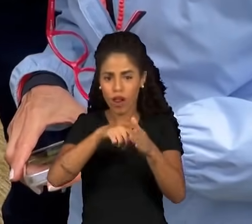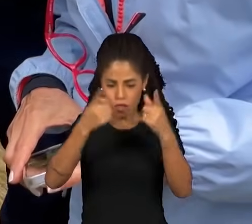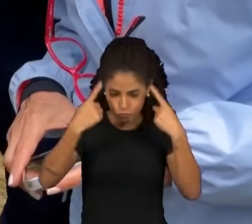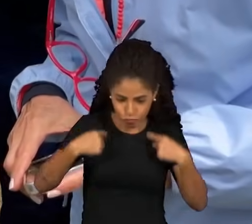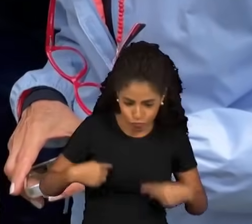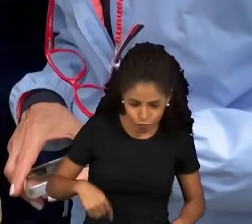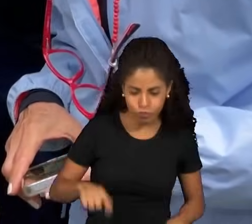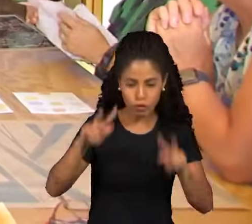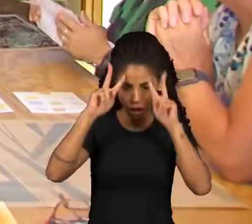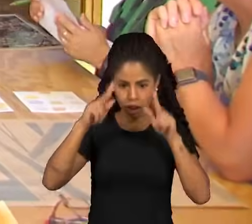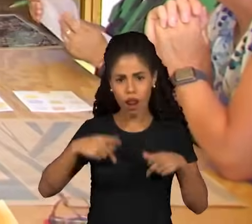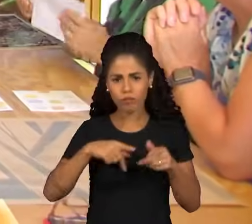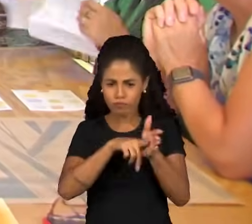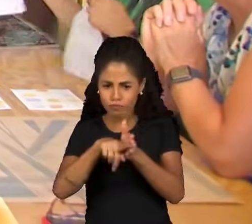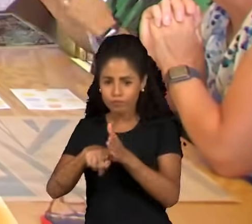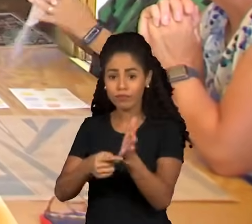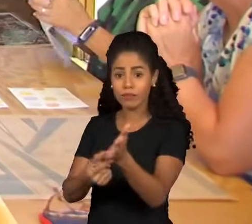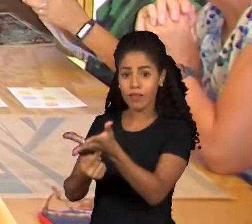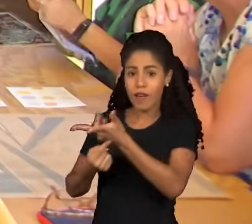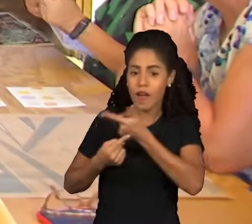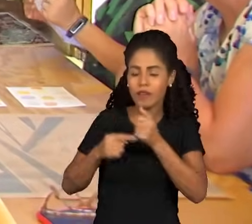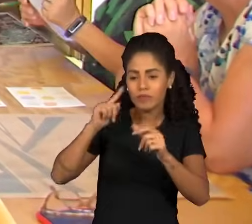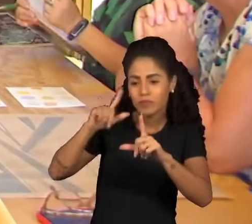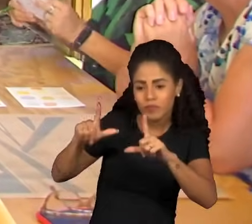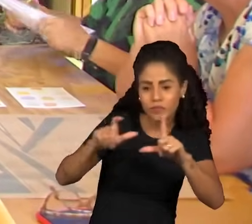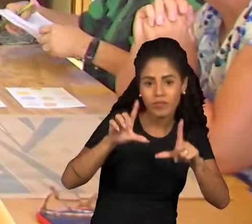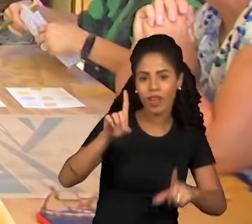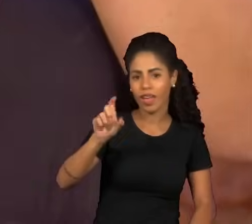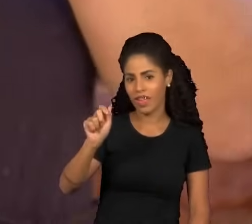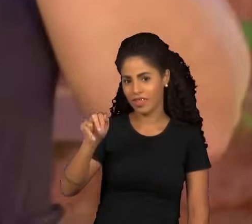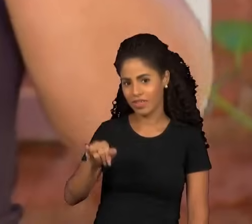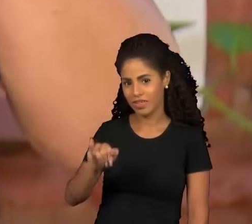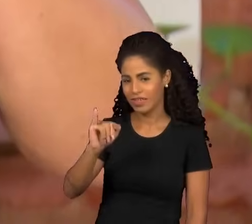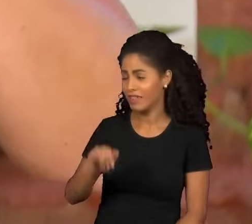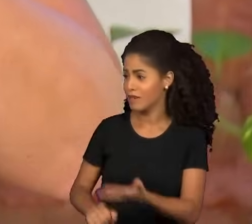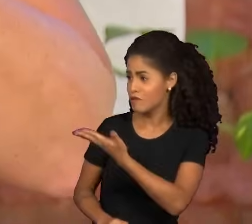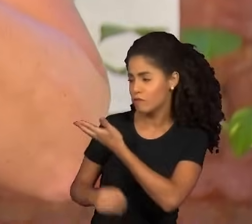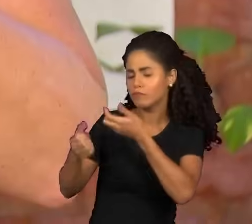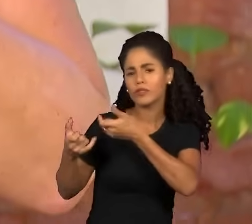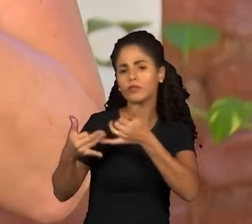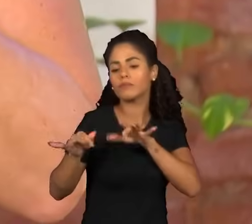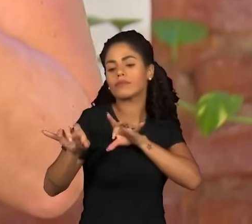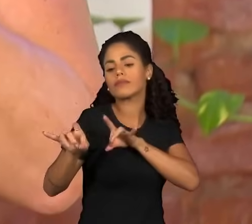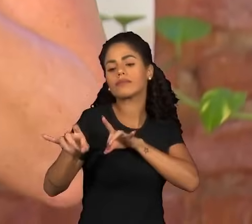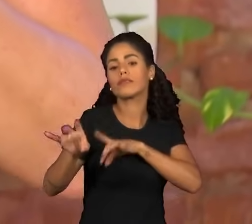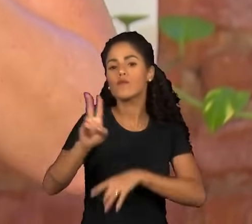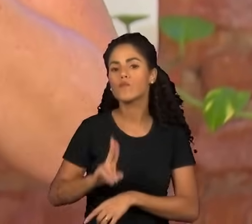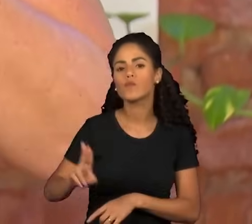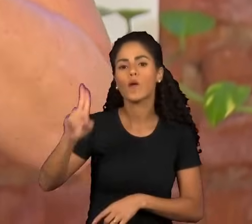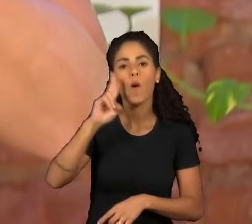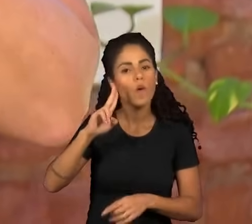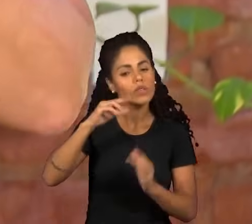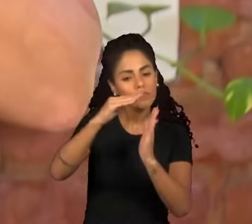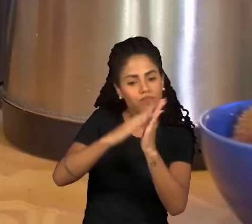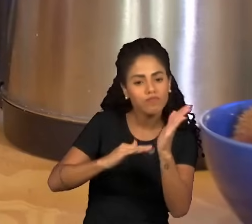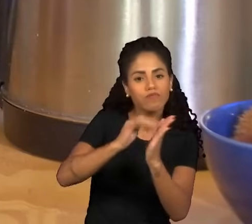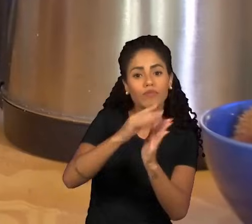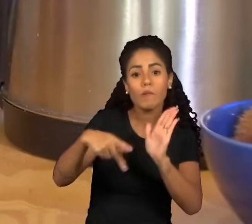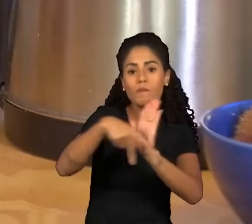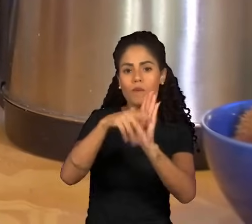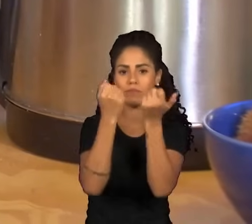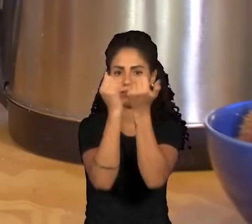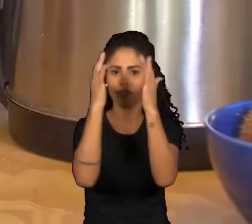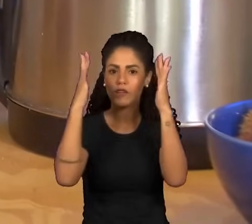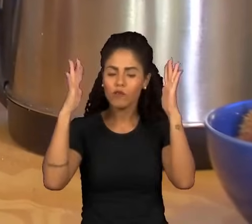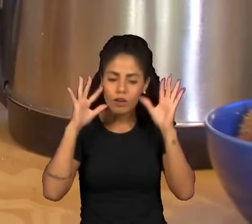geólogos, artistas. Aqui a fotógrafa Dani Sandrini explica as técnicas de uso de pigmentos vegetais para